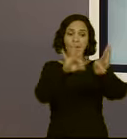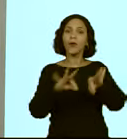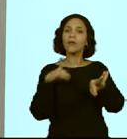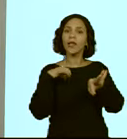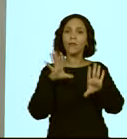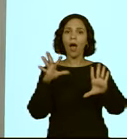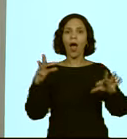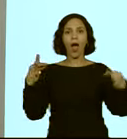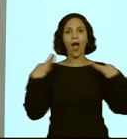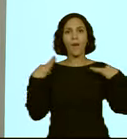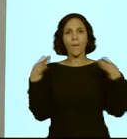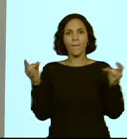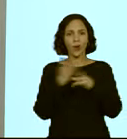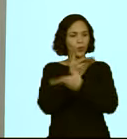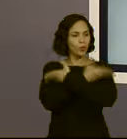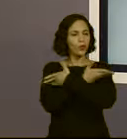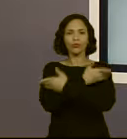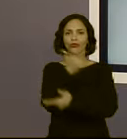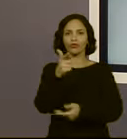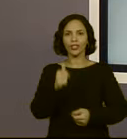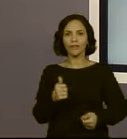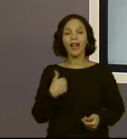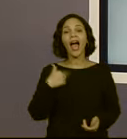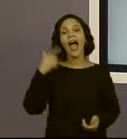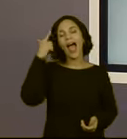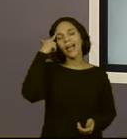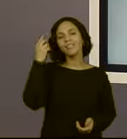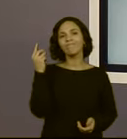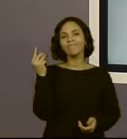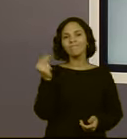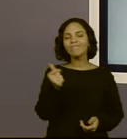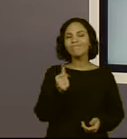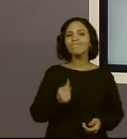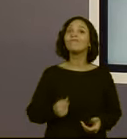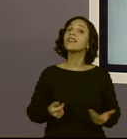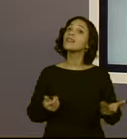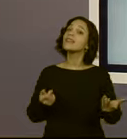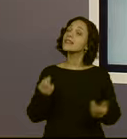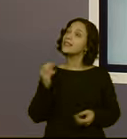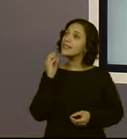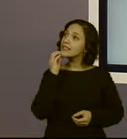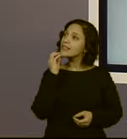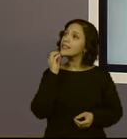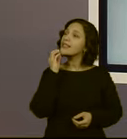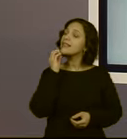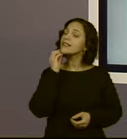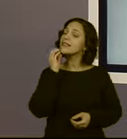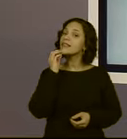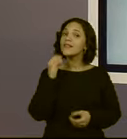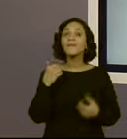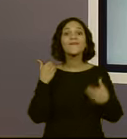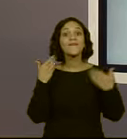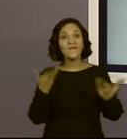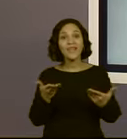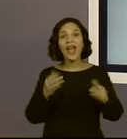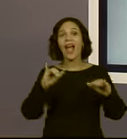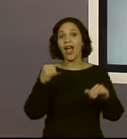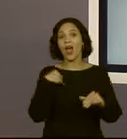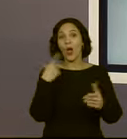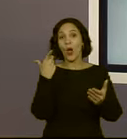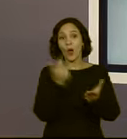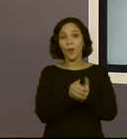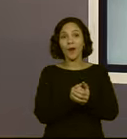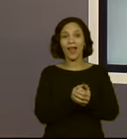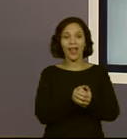camisa Florida não achava mas o tecido Florido achava aí novamente um E aí a gente acabou comprando